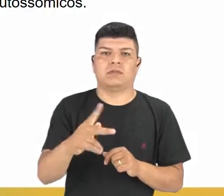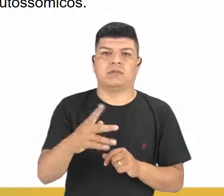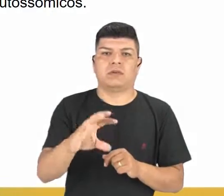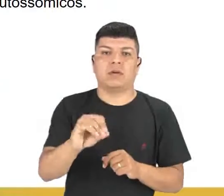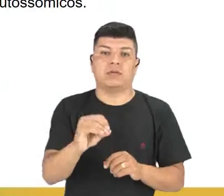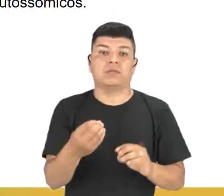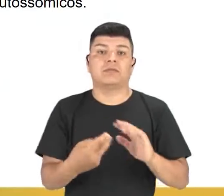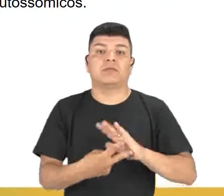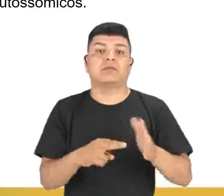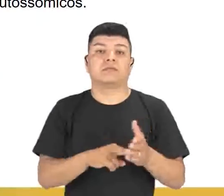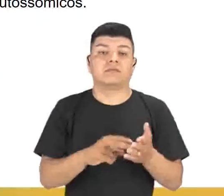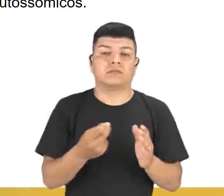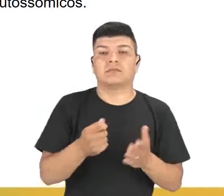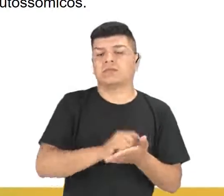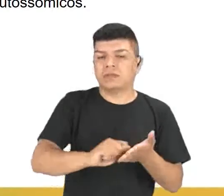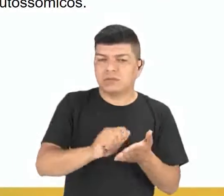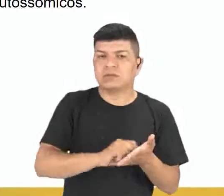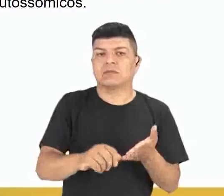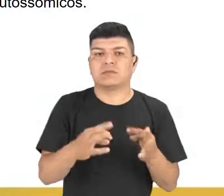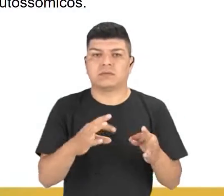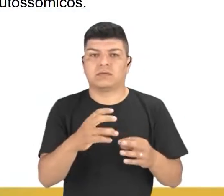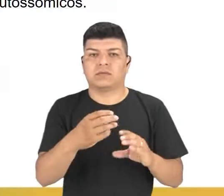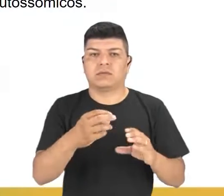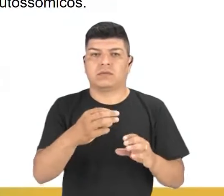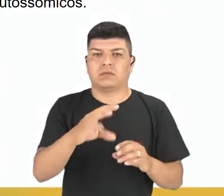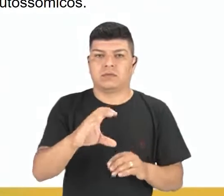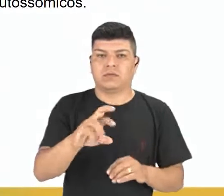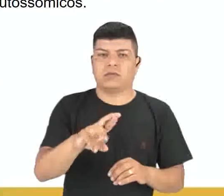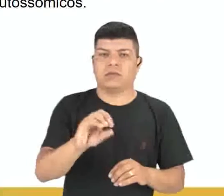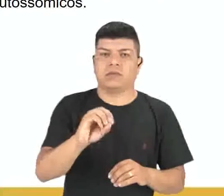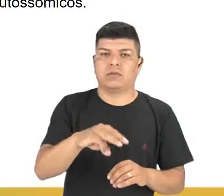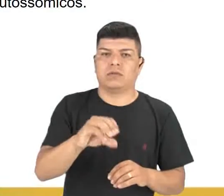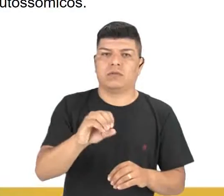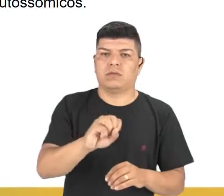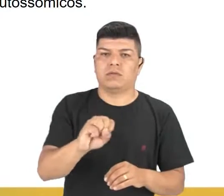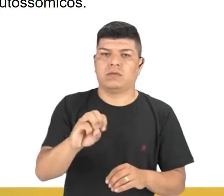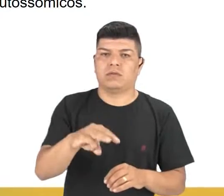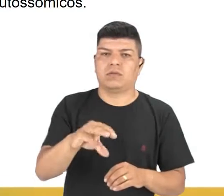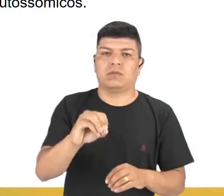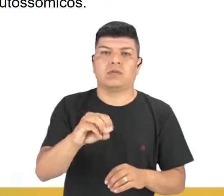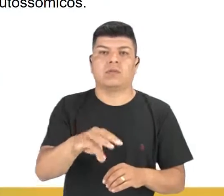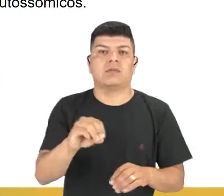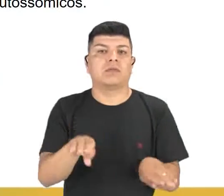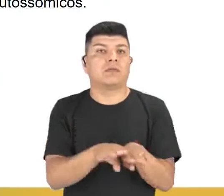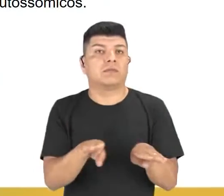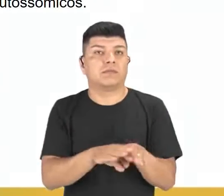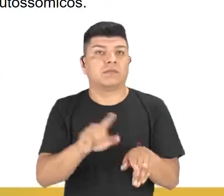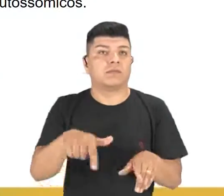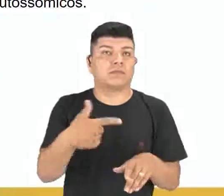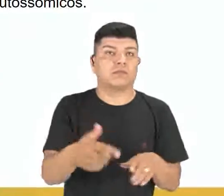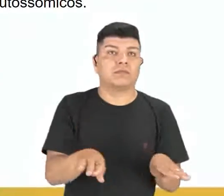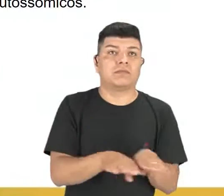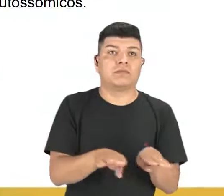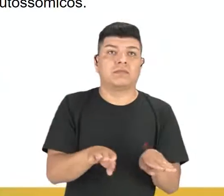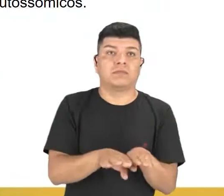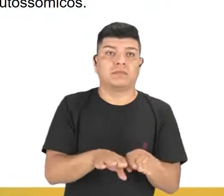cariotipo, o que é uma codominância, o que é um cromossomo, né? Veja que a gente tem um outro termo também chatinho aí,